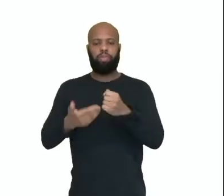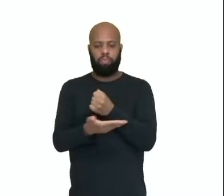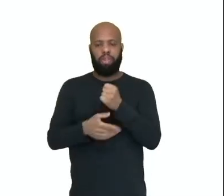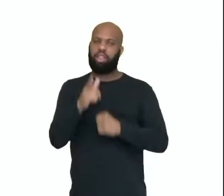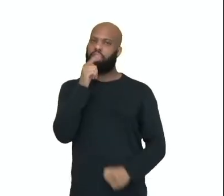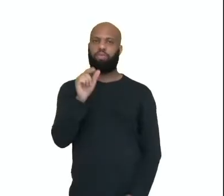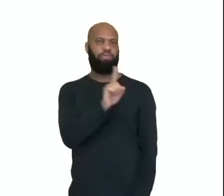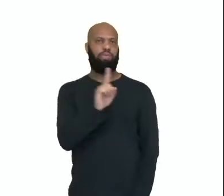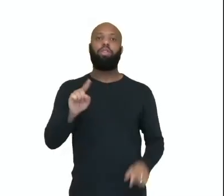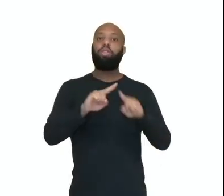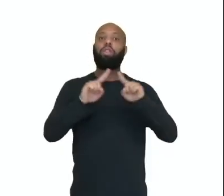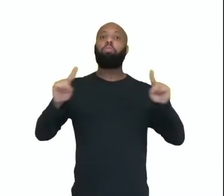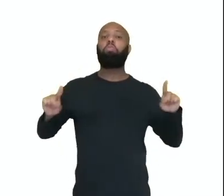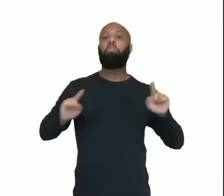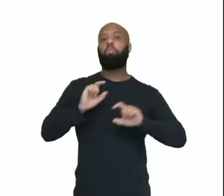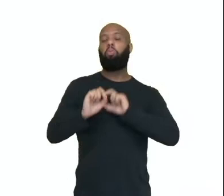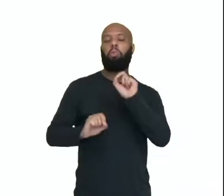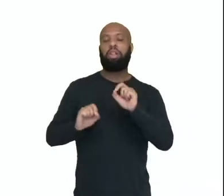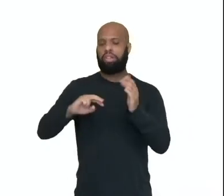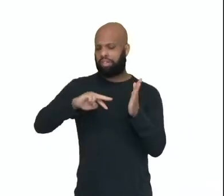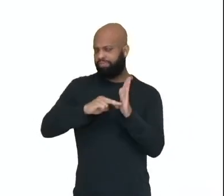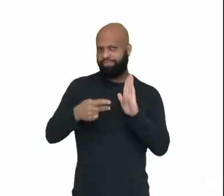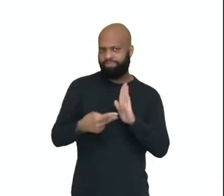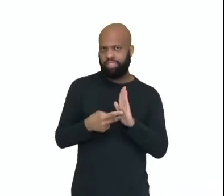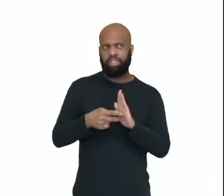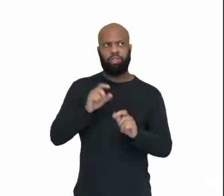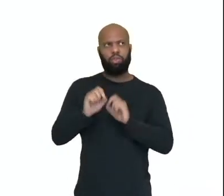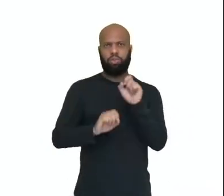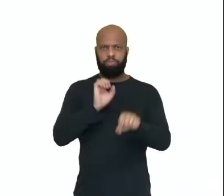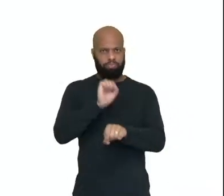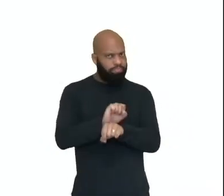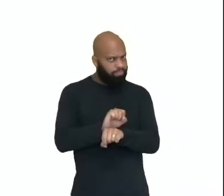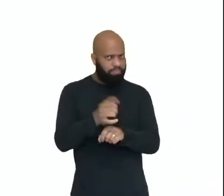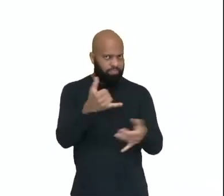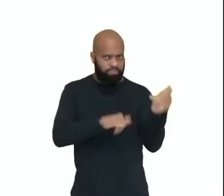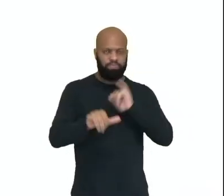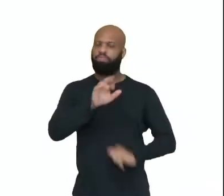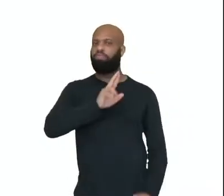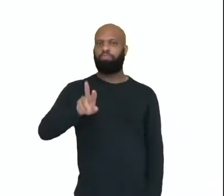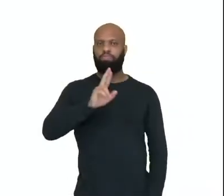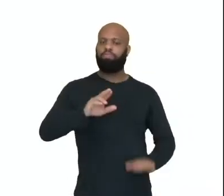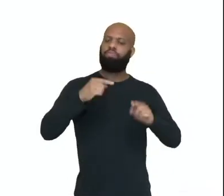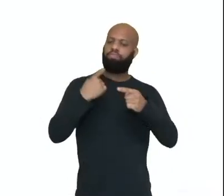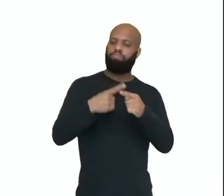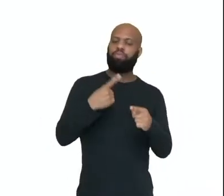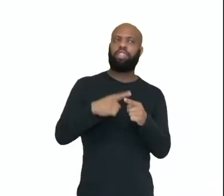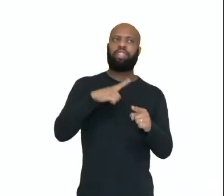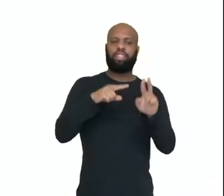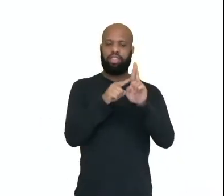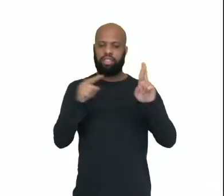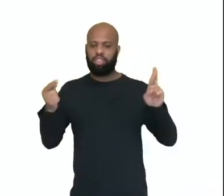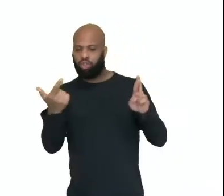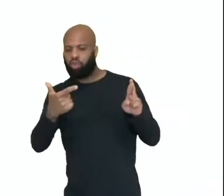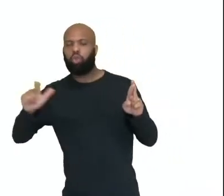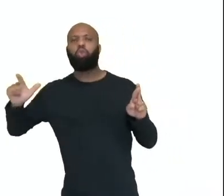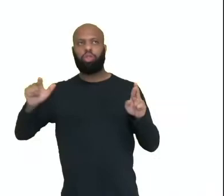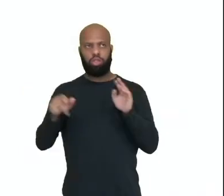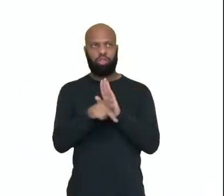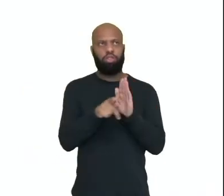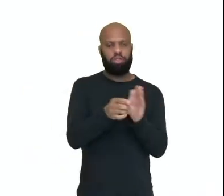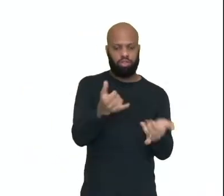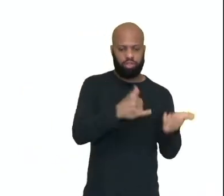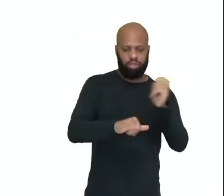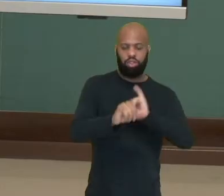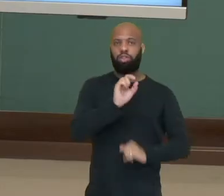água. No entanto, não significa que ele seja inerte quimicamente, tanto que reage com outras substâncias químicas. Então